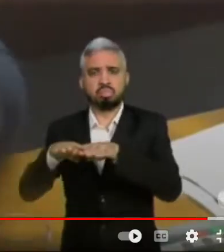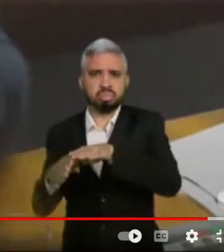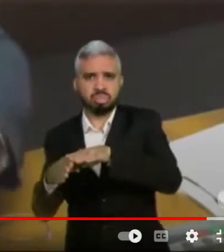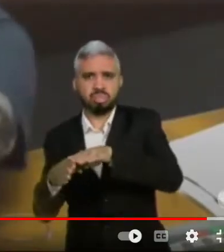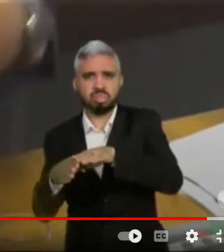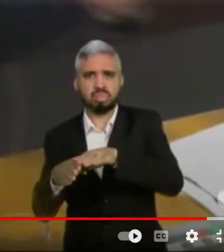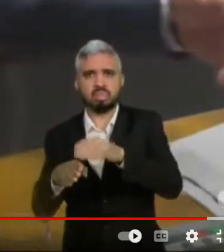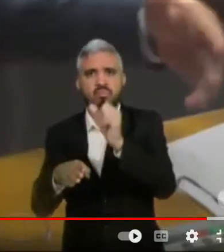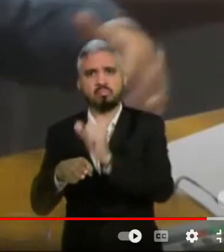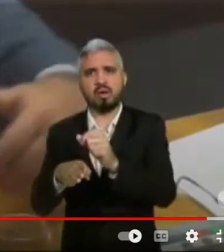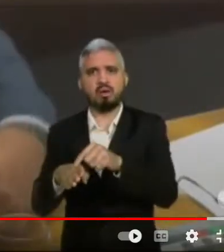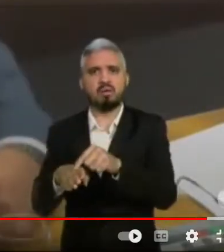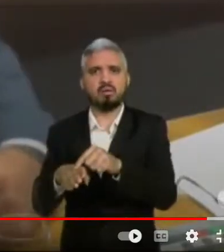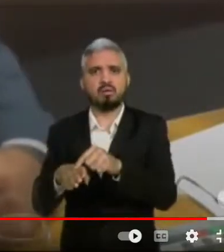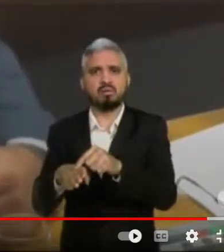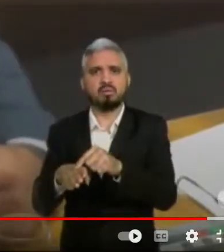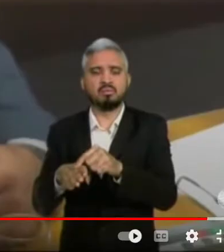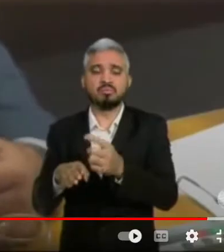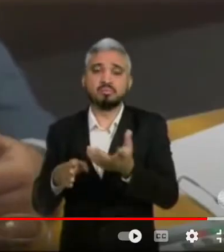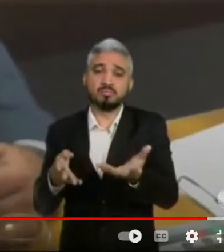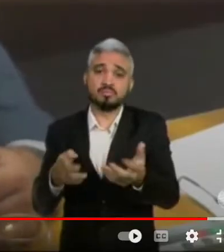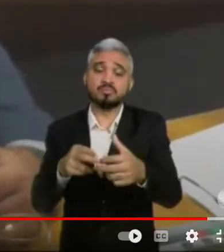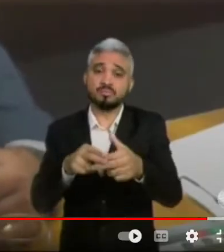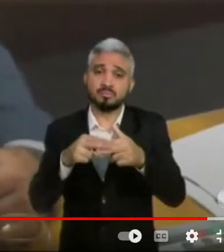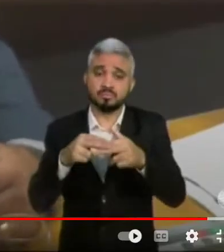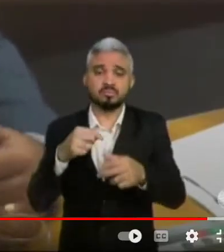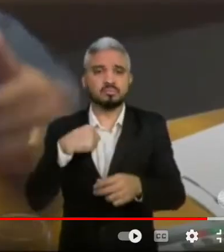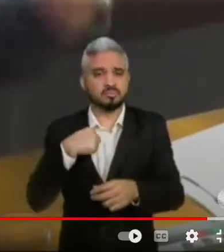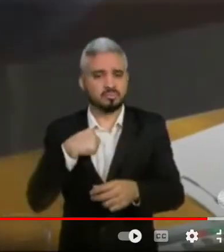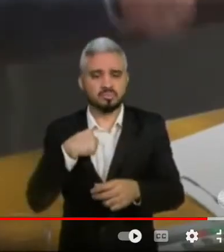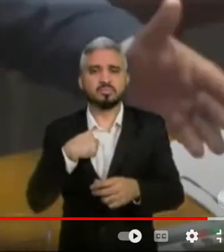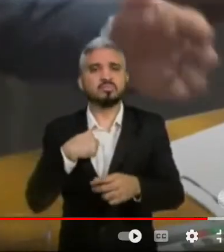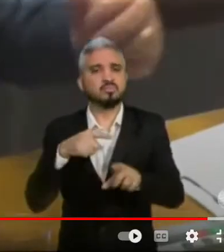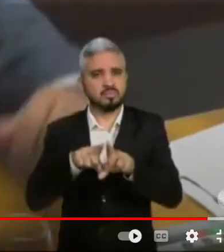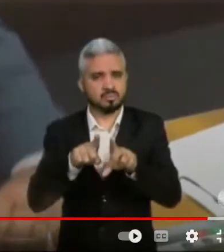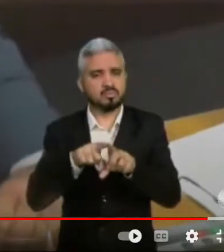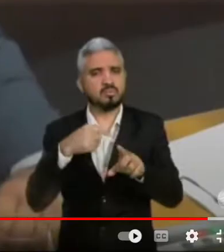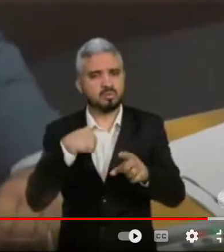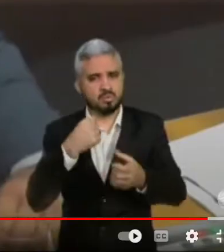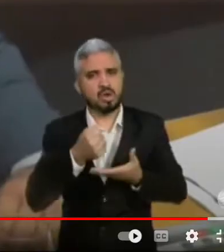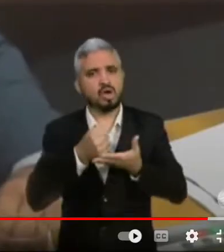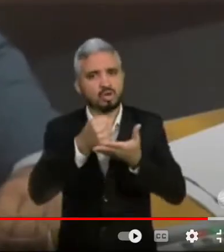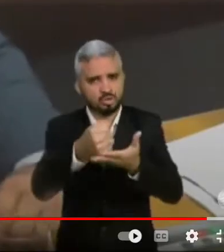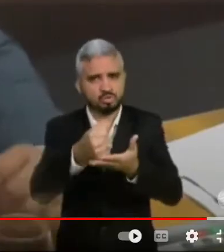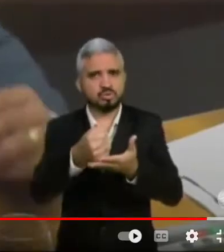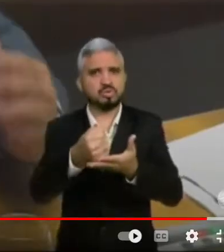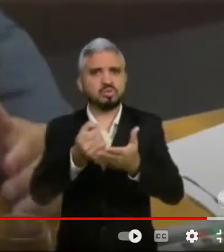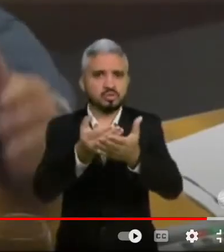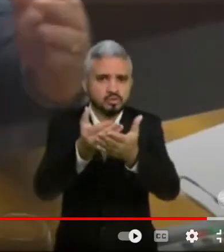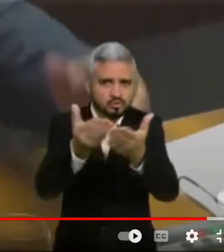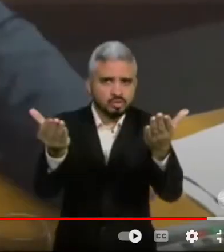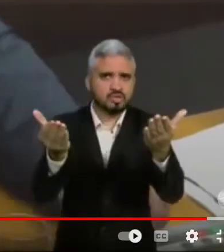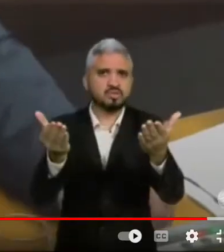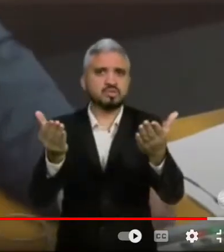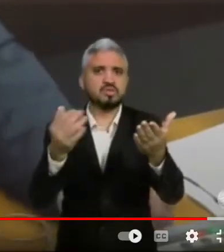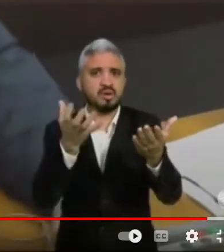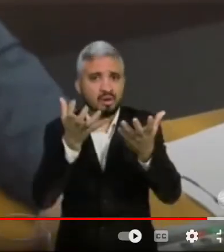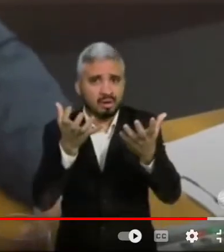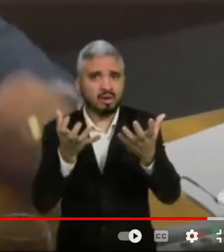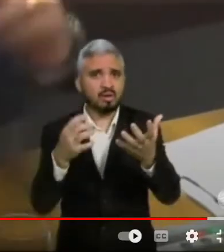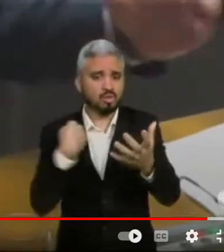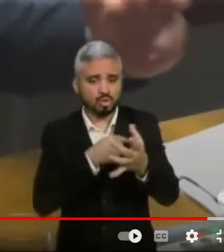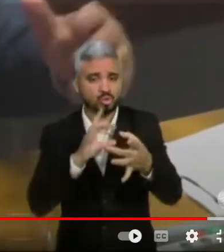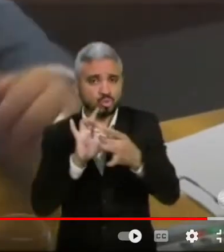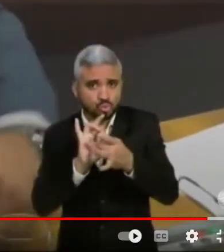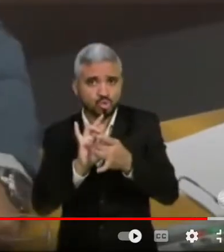trás. Mas me coloco à disposição de todos os deputados aqui que se fazem parte da região do Médio Mearim, que quiserem para a gente se unir,